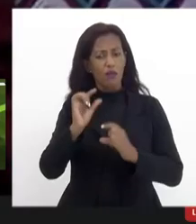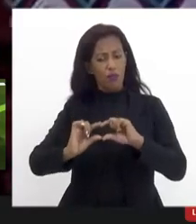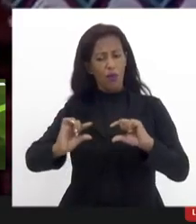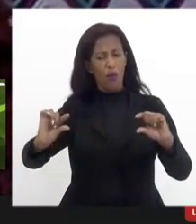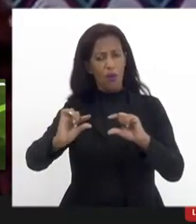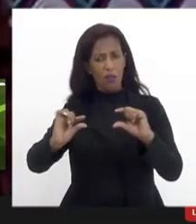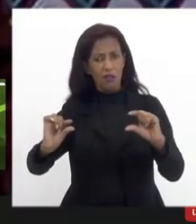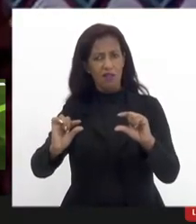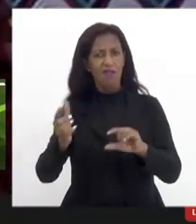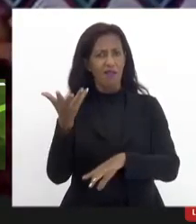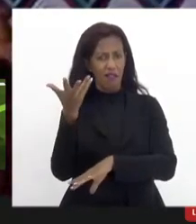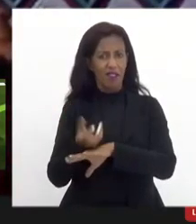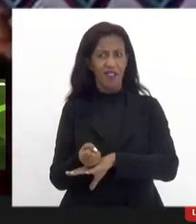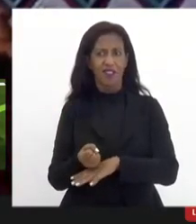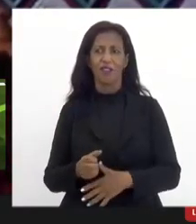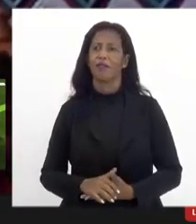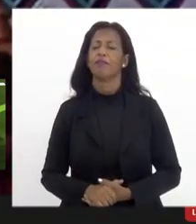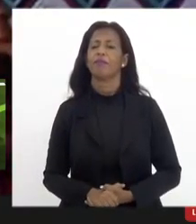acabar, porque já vamos fechar,